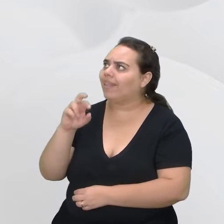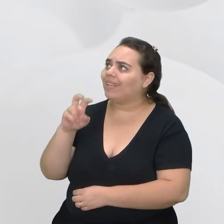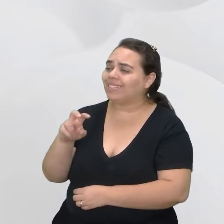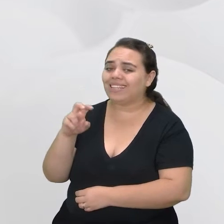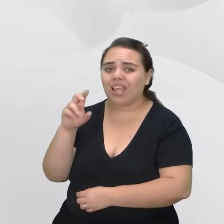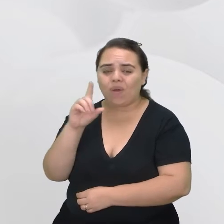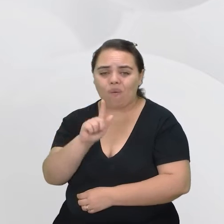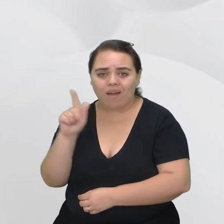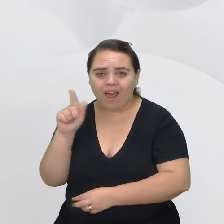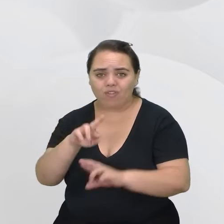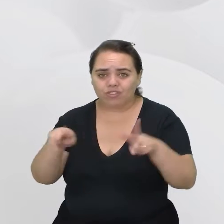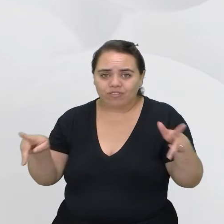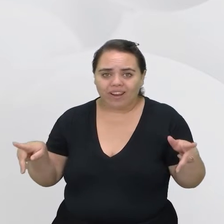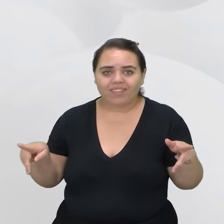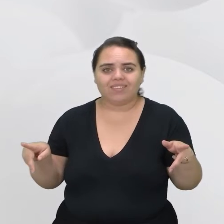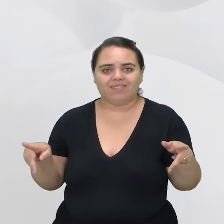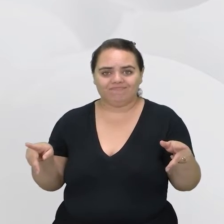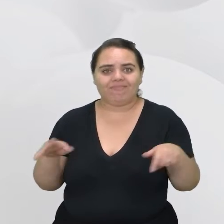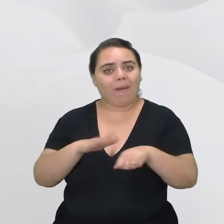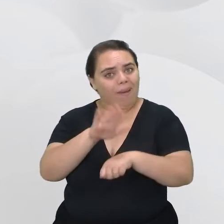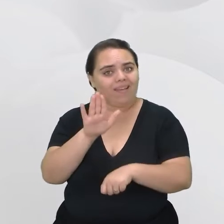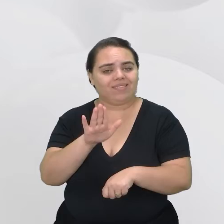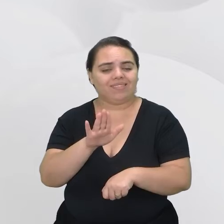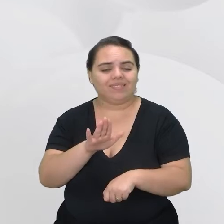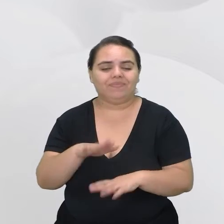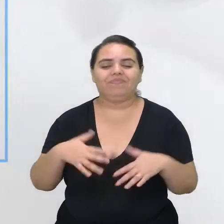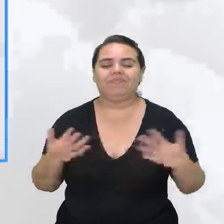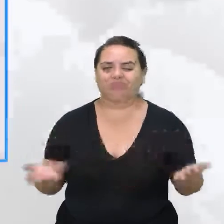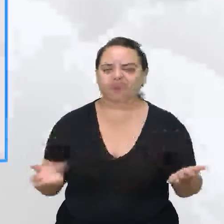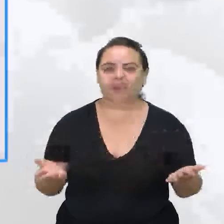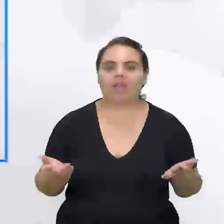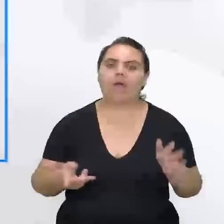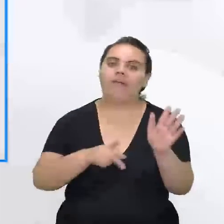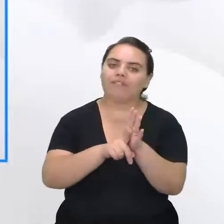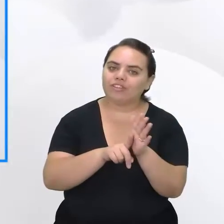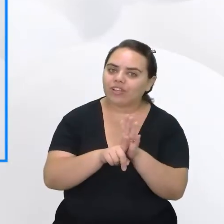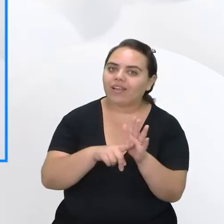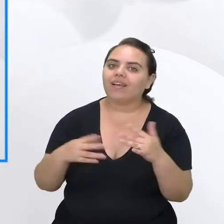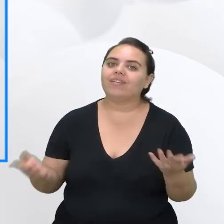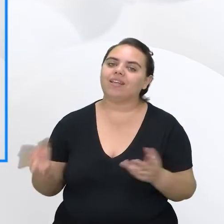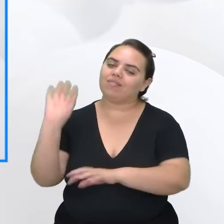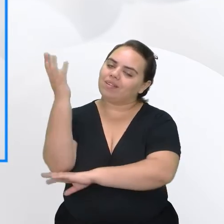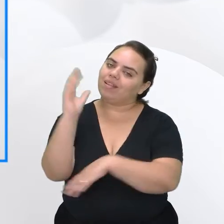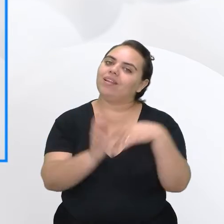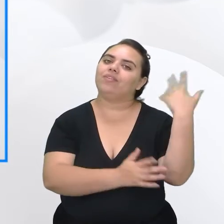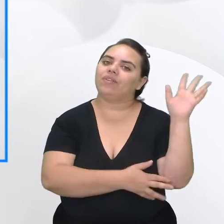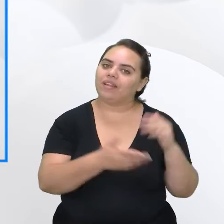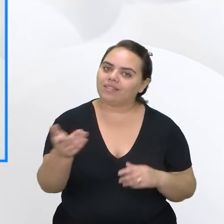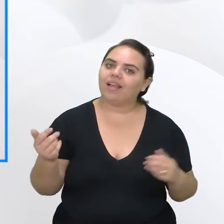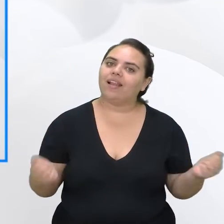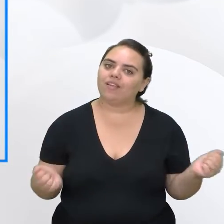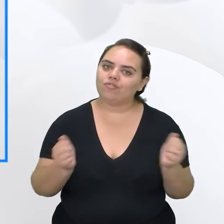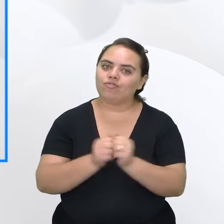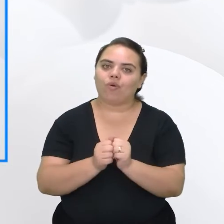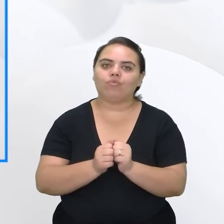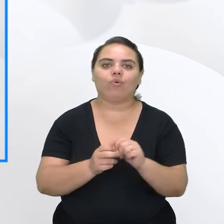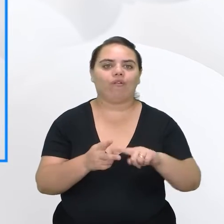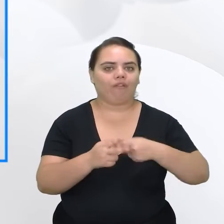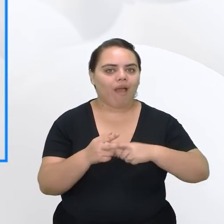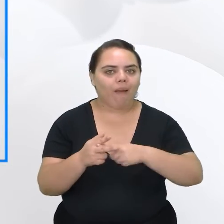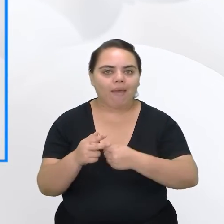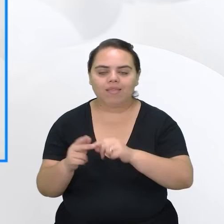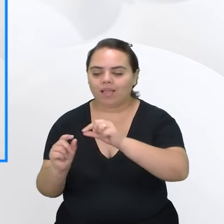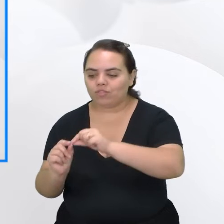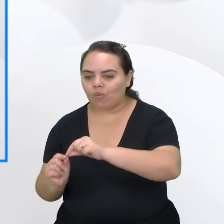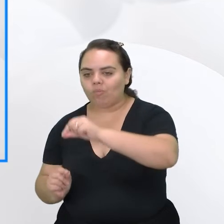de 5 graus de diferença, né? E aí, é assim, a investigação da natureza ali com um instrumento de medição. Não tem muito o